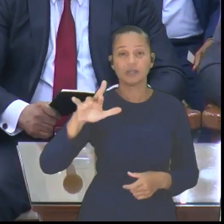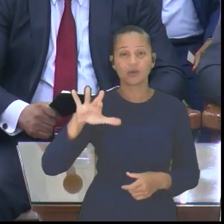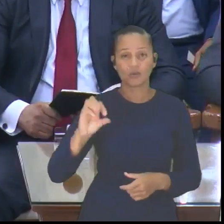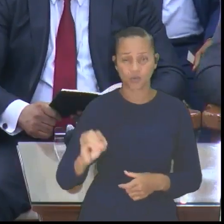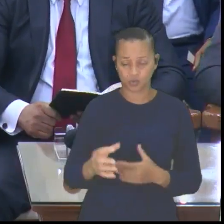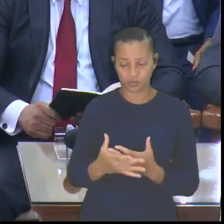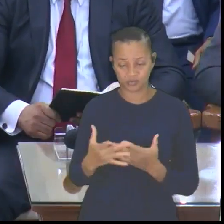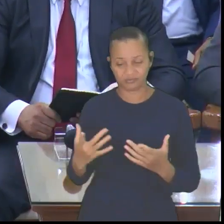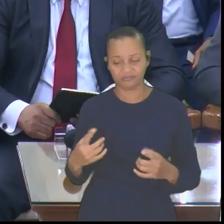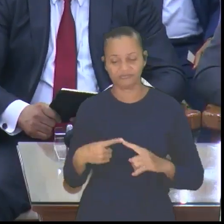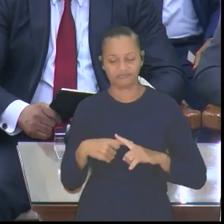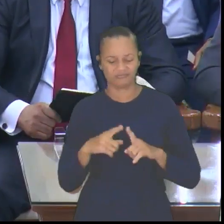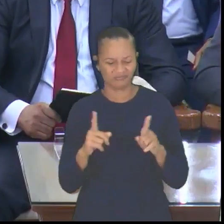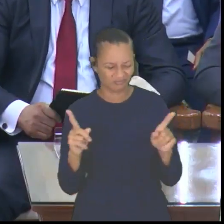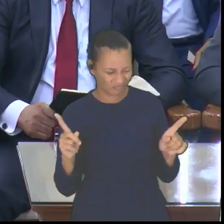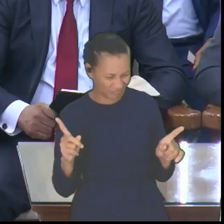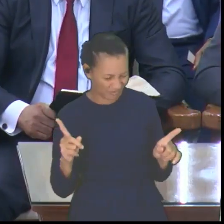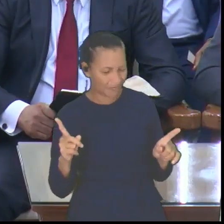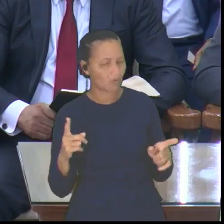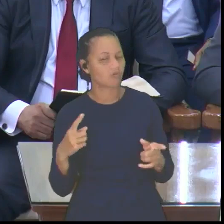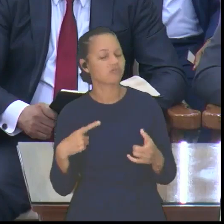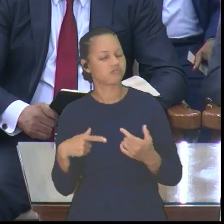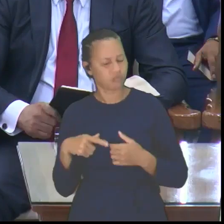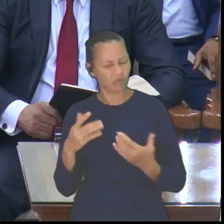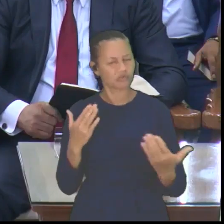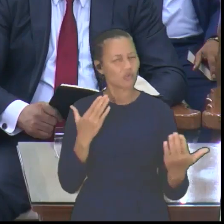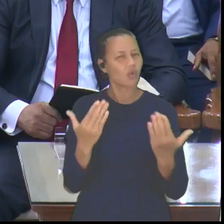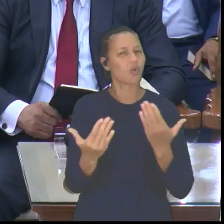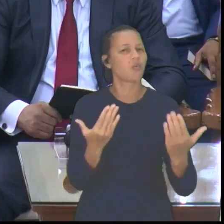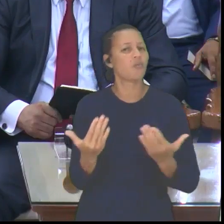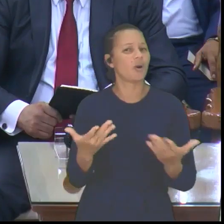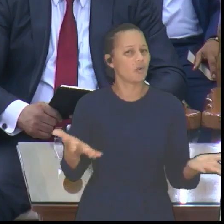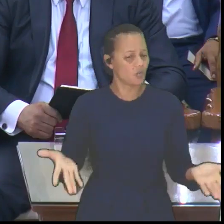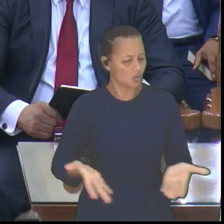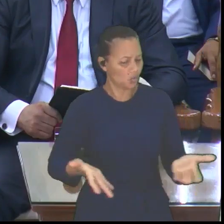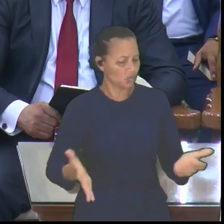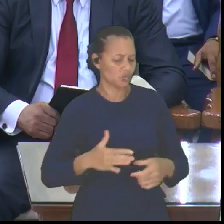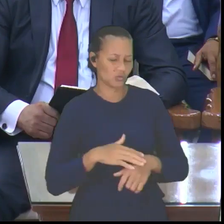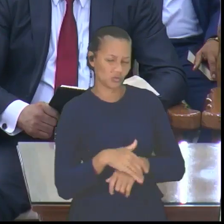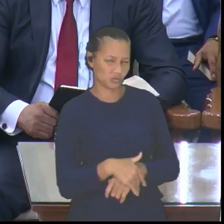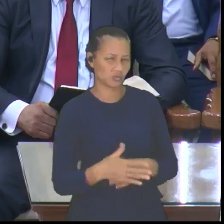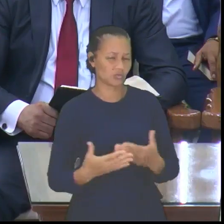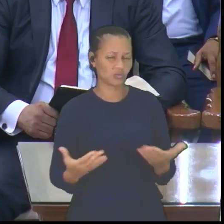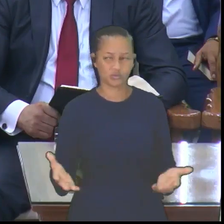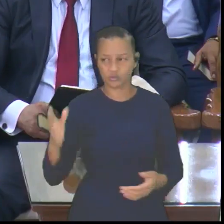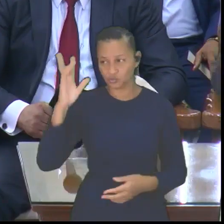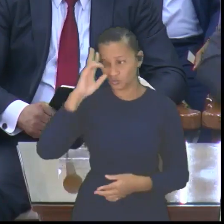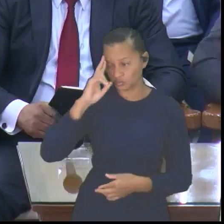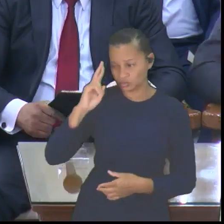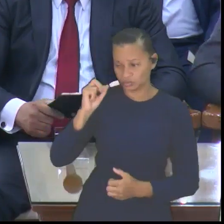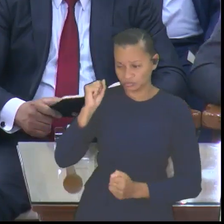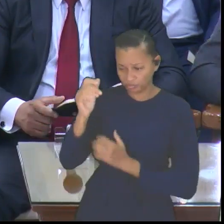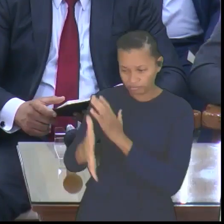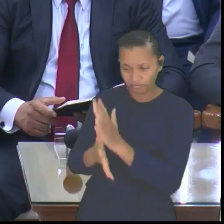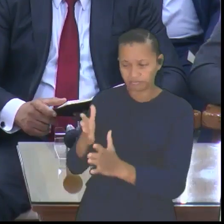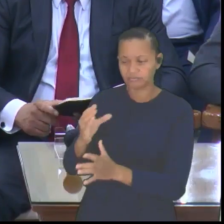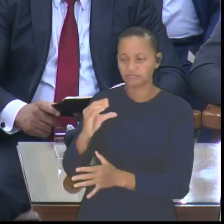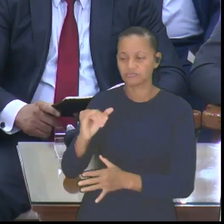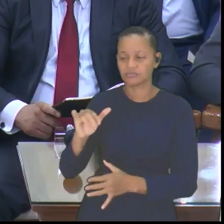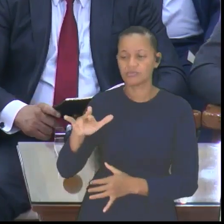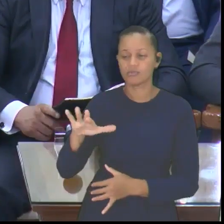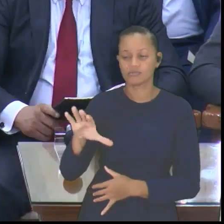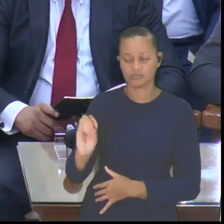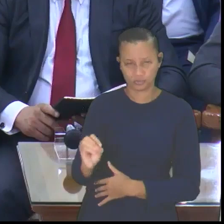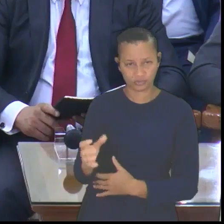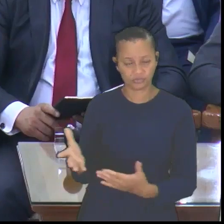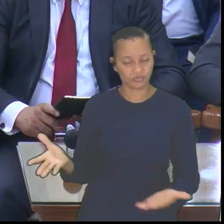este versículo e pensá-lo e aplicá-lo aqui para nós esta noite. Olha o que o Senhor disse a Ciro e que nos